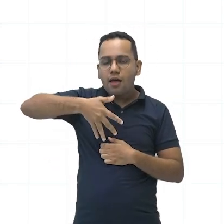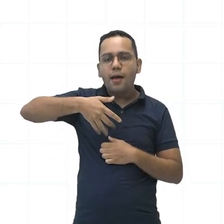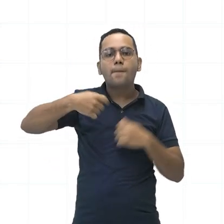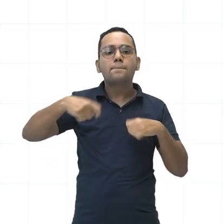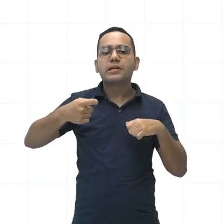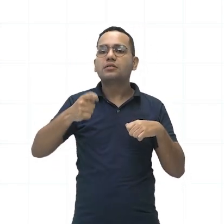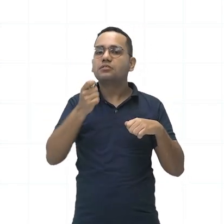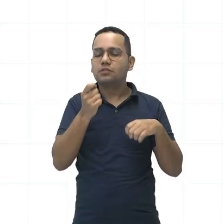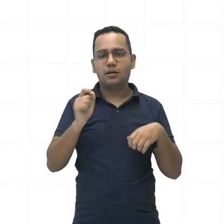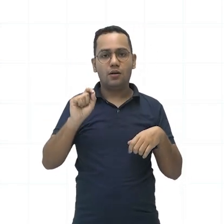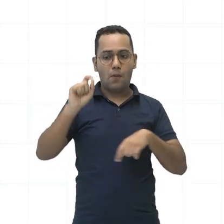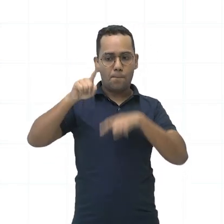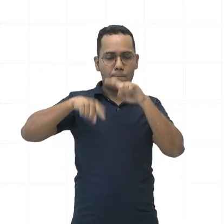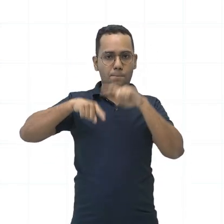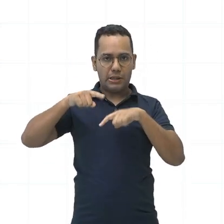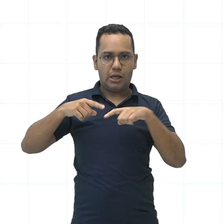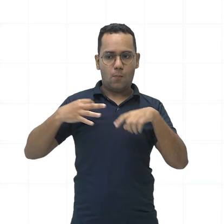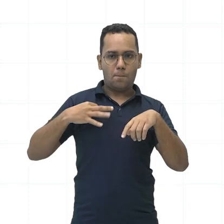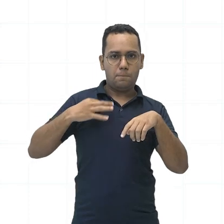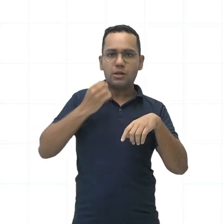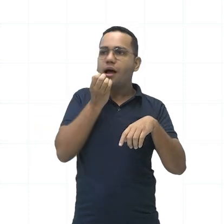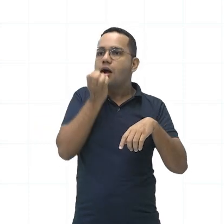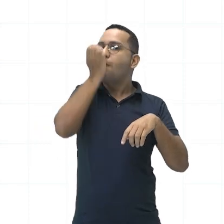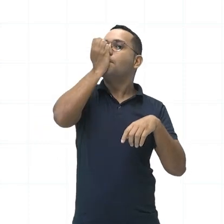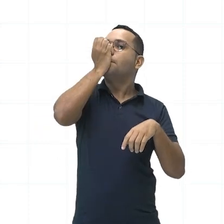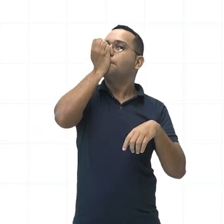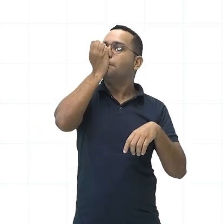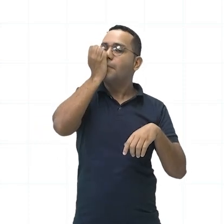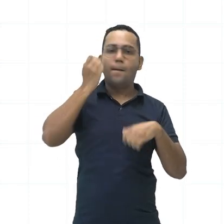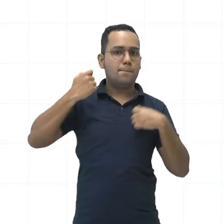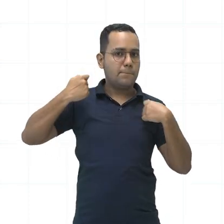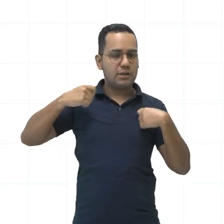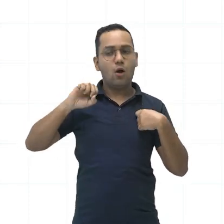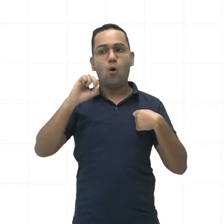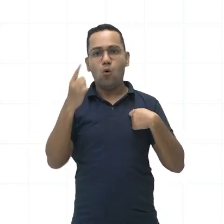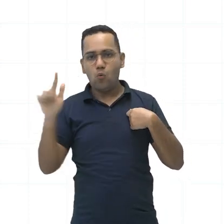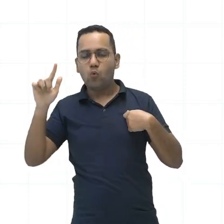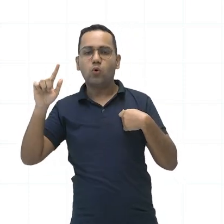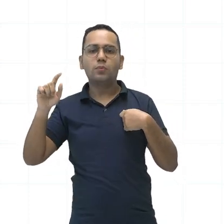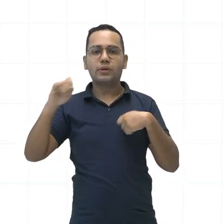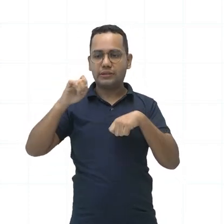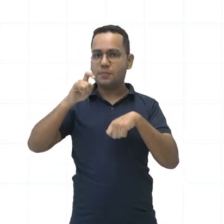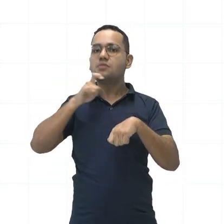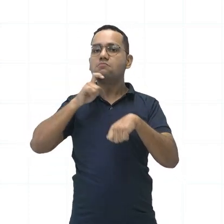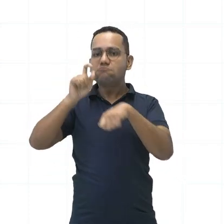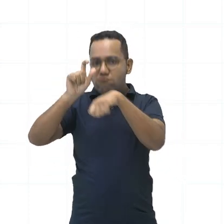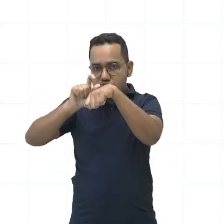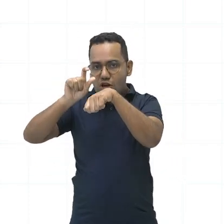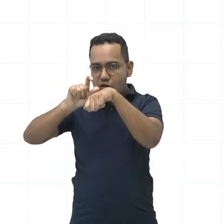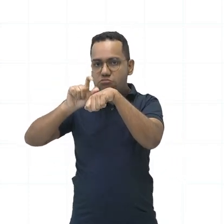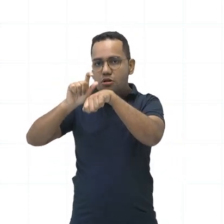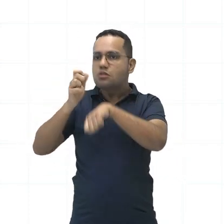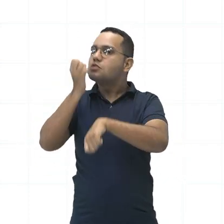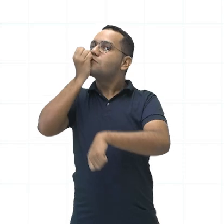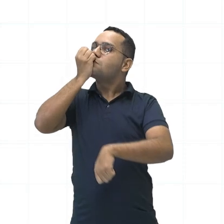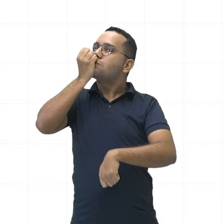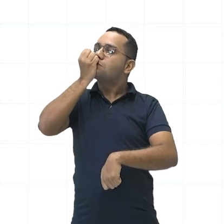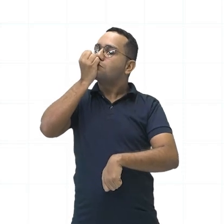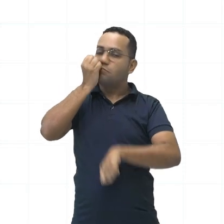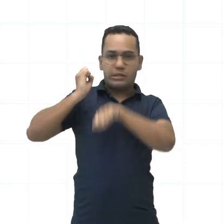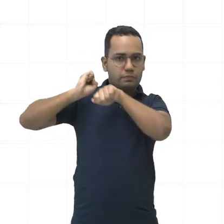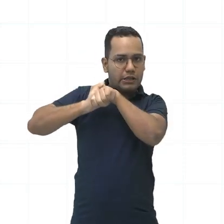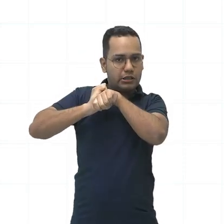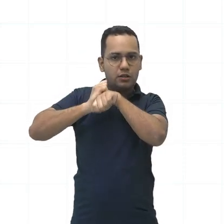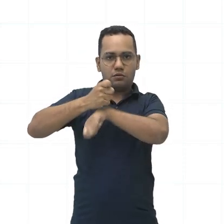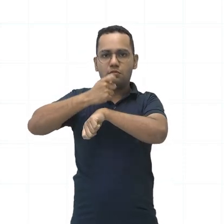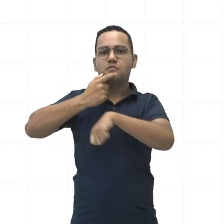da compressão direta ou aplicação de compressa de gelo no local. Depois, você vai